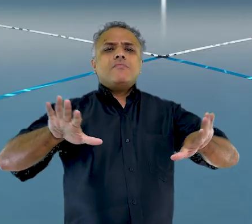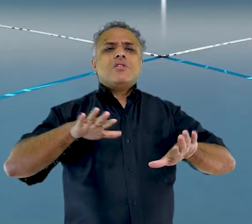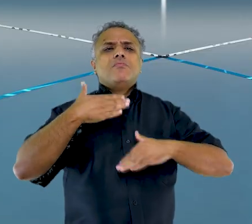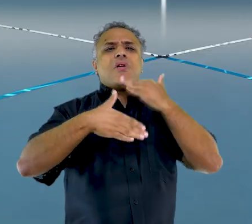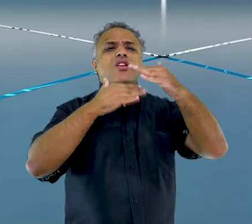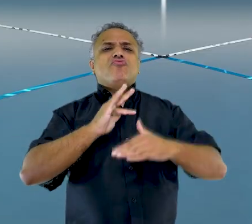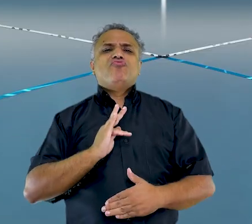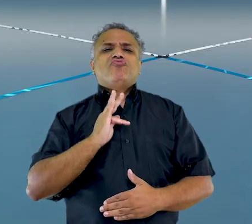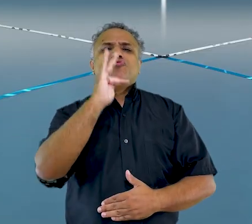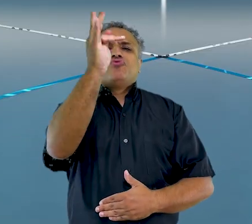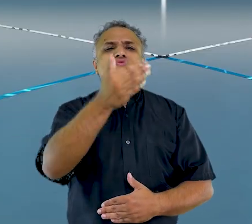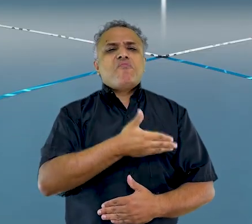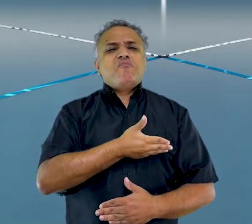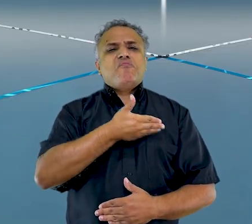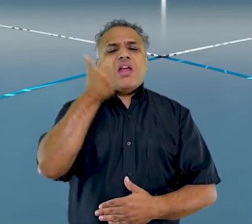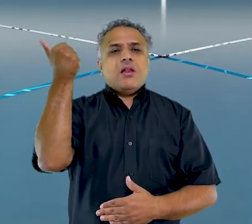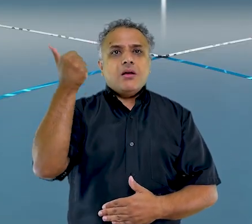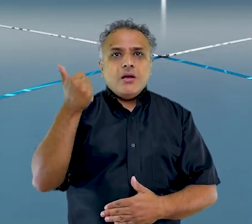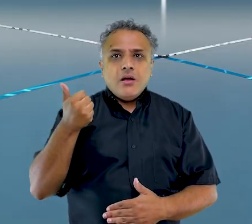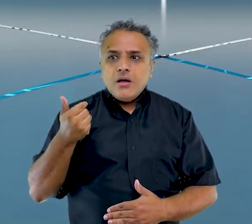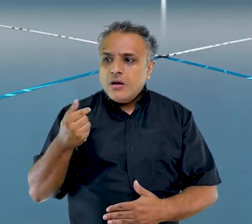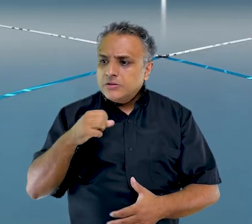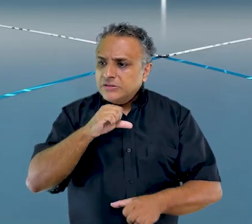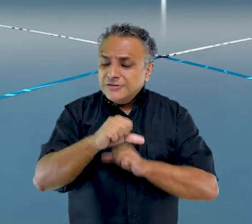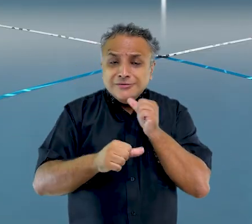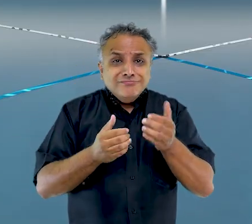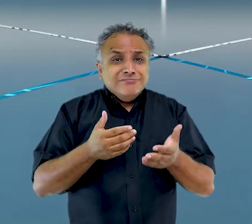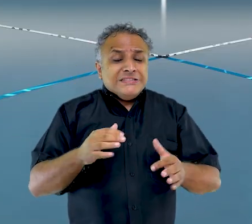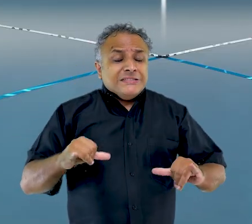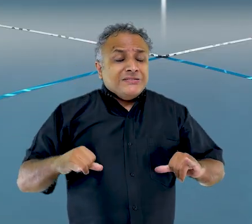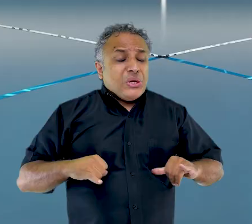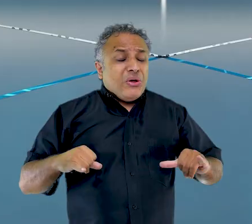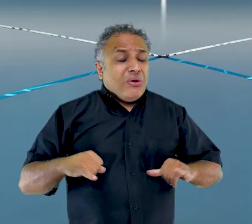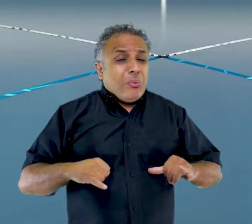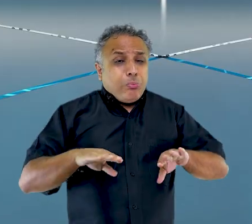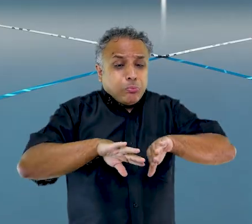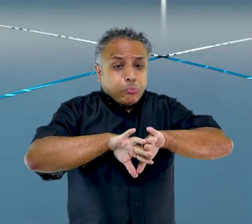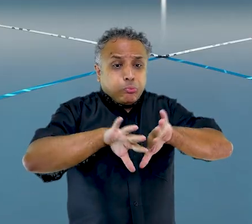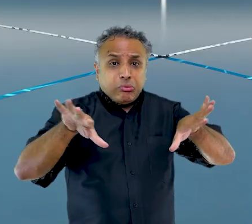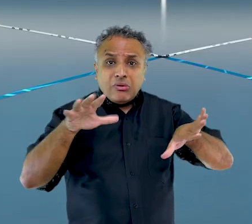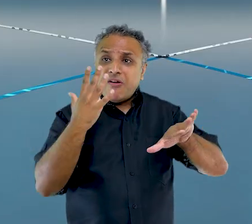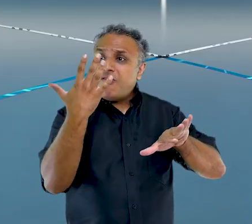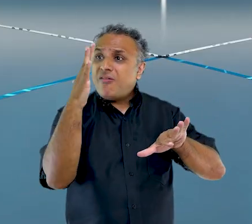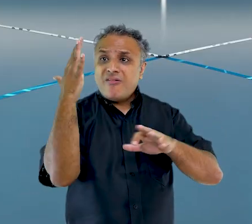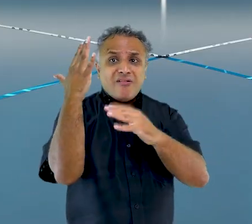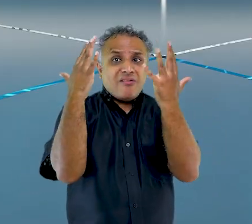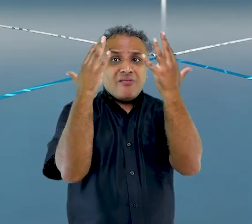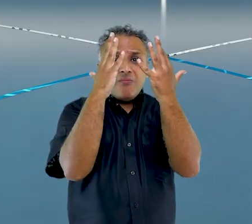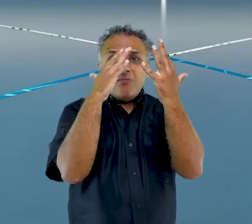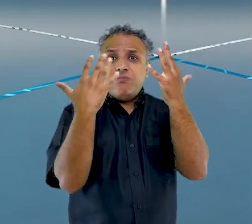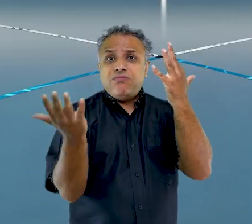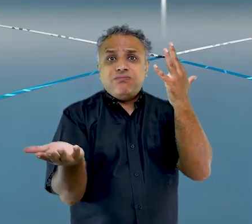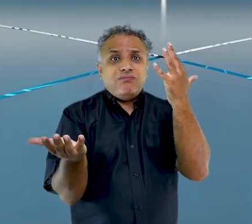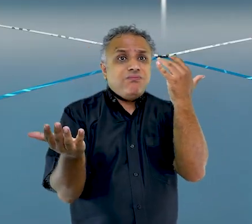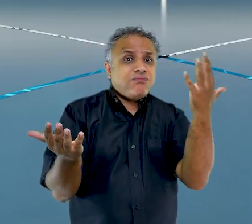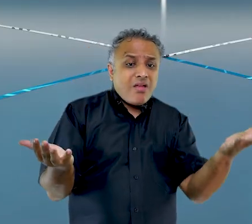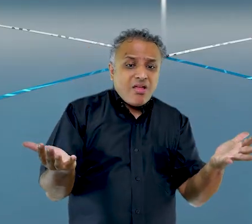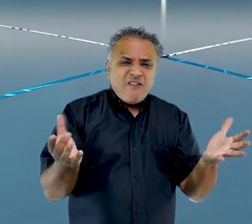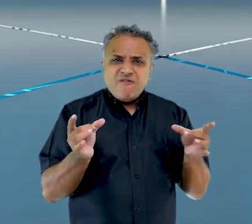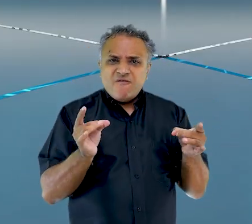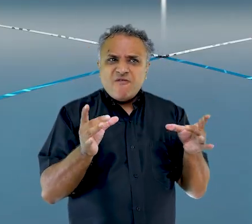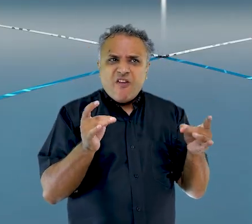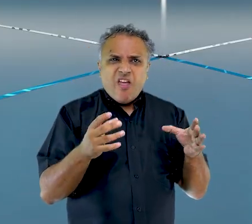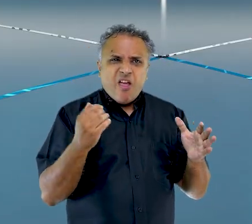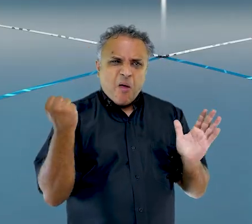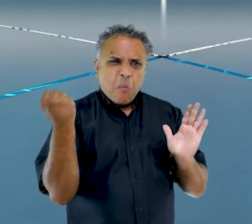progresso. Mas para muitos tornou-se uma ferida aberta, que levou para a floresta desmatamento, grilagem, morte